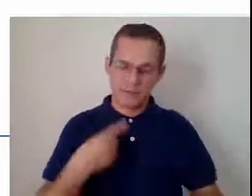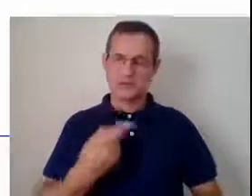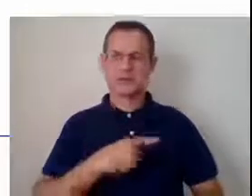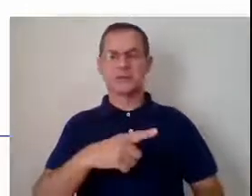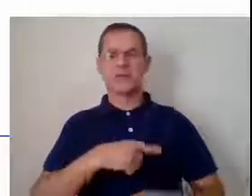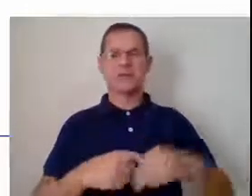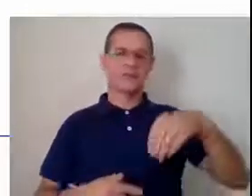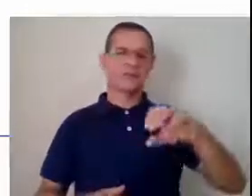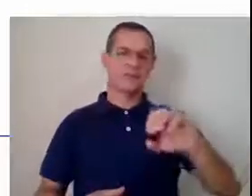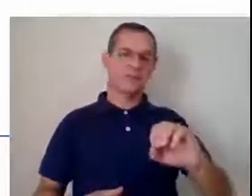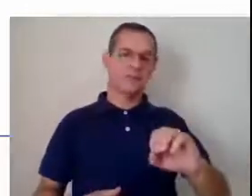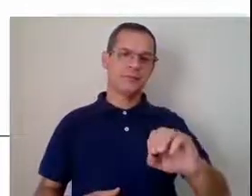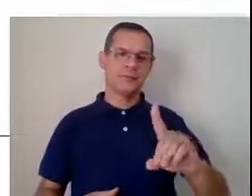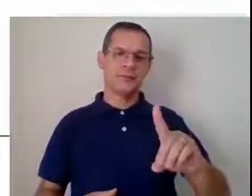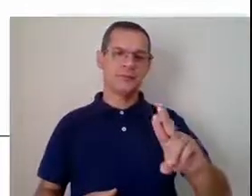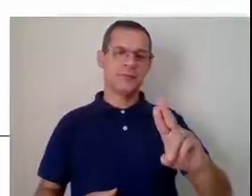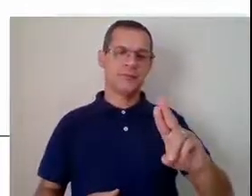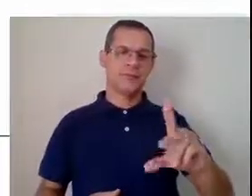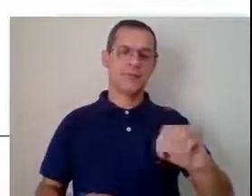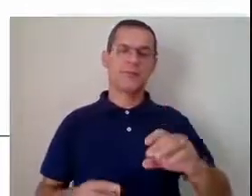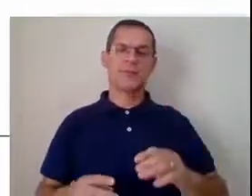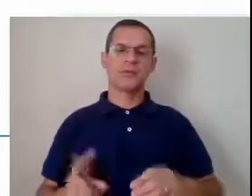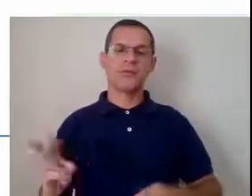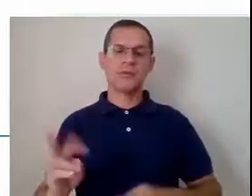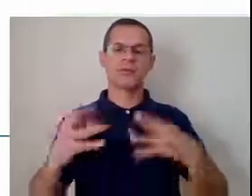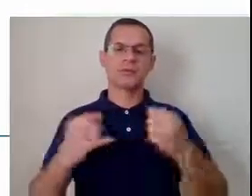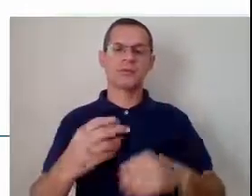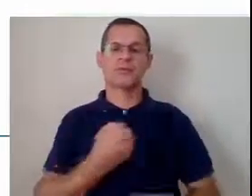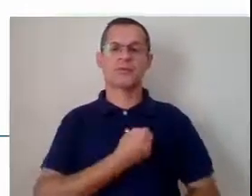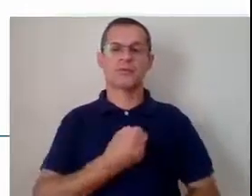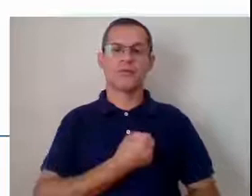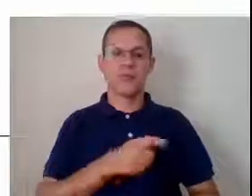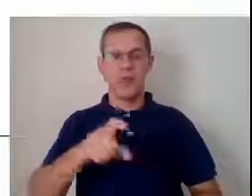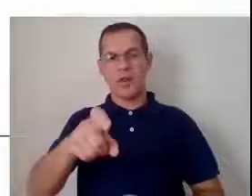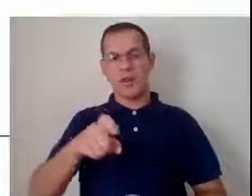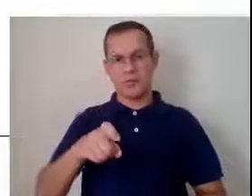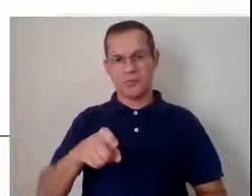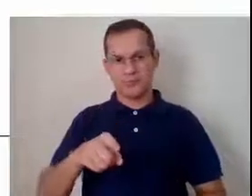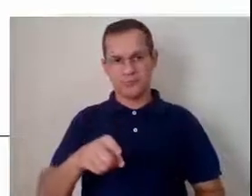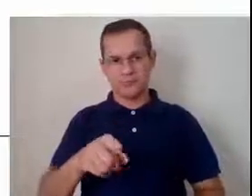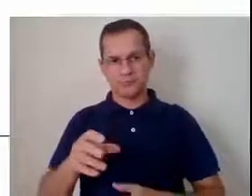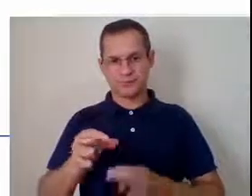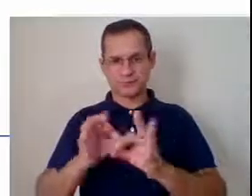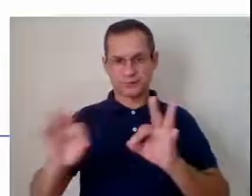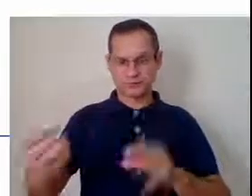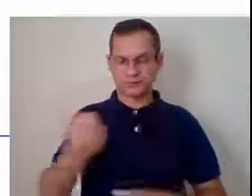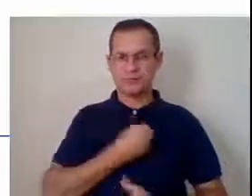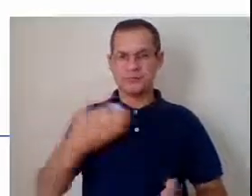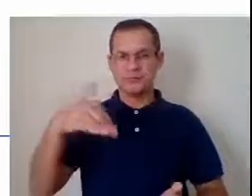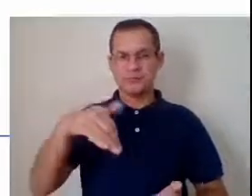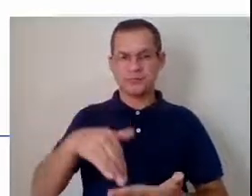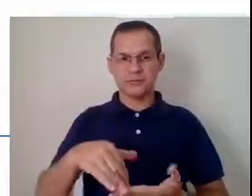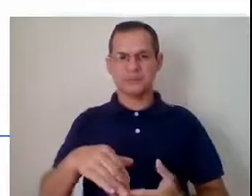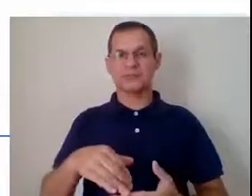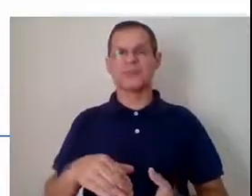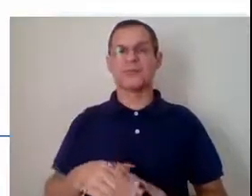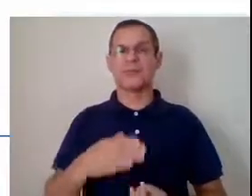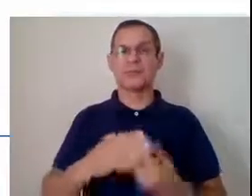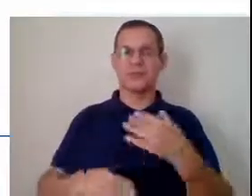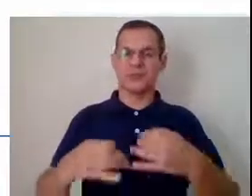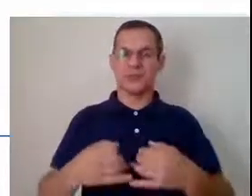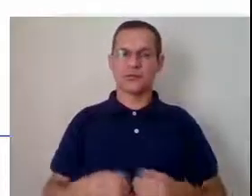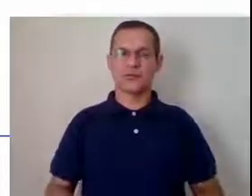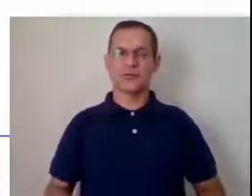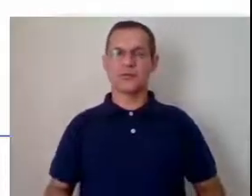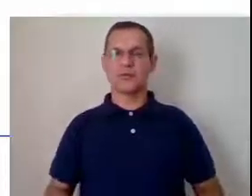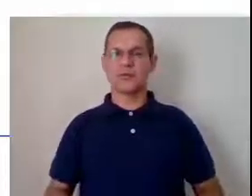em módulo, é o valor absoluto de um número, x é a distância do número até a origem da reta